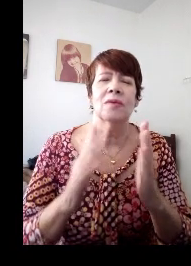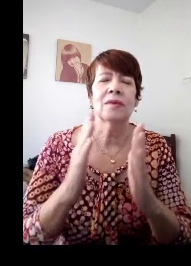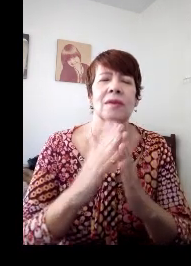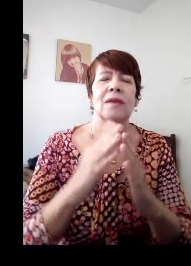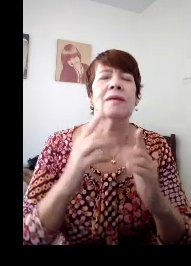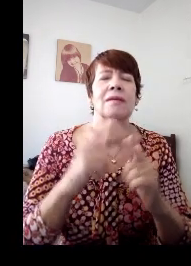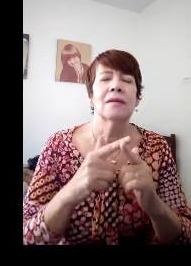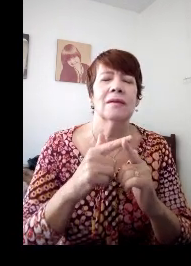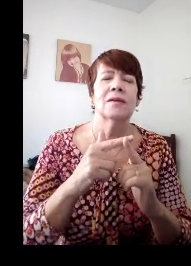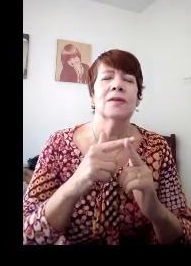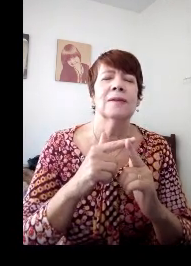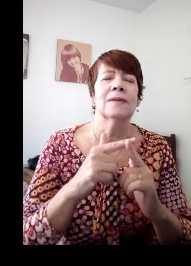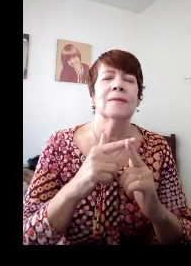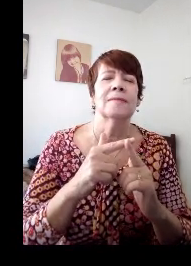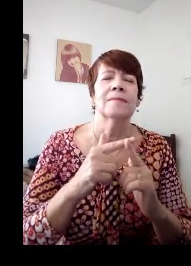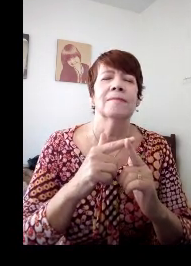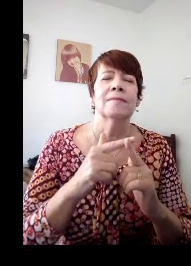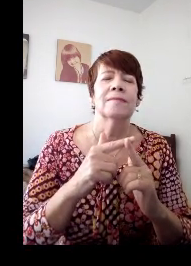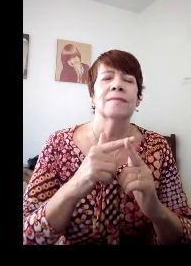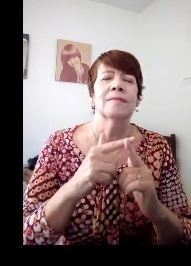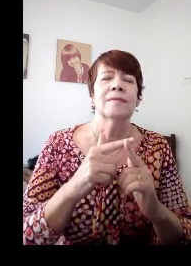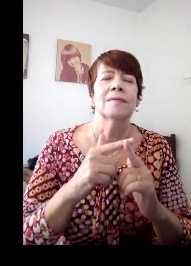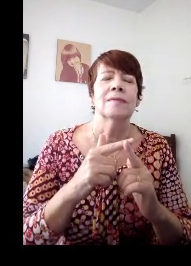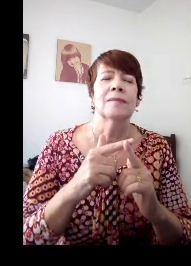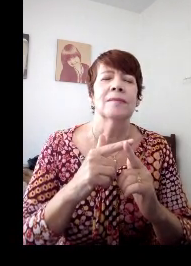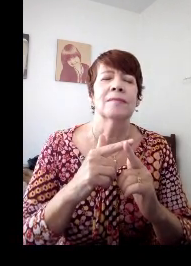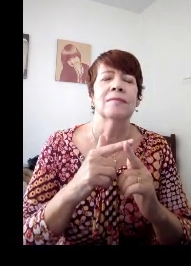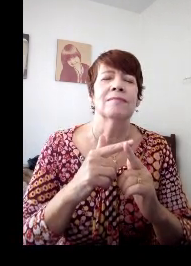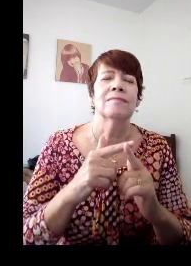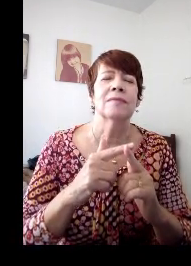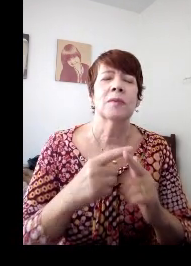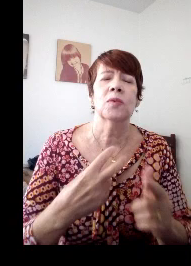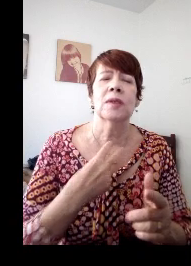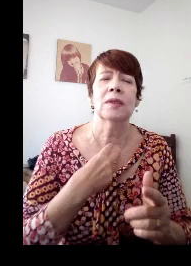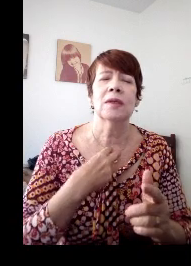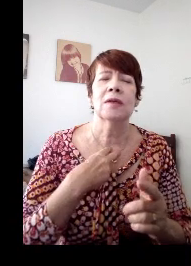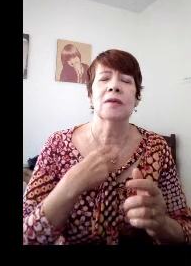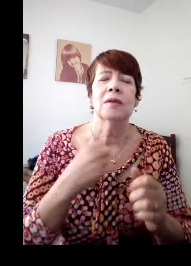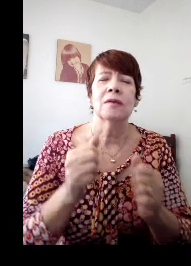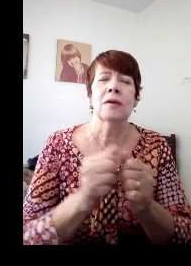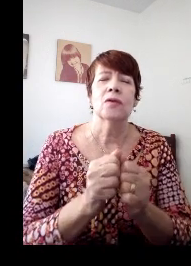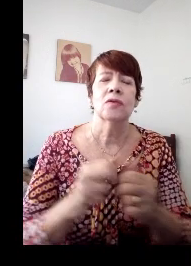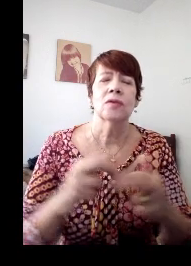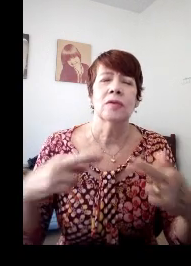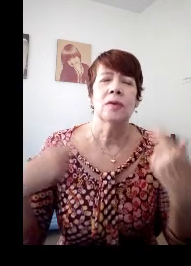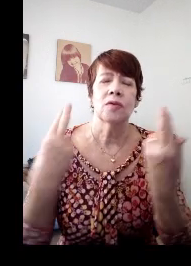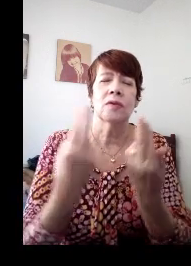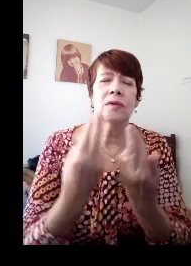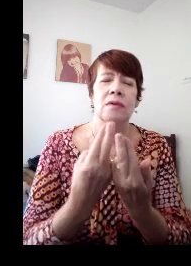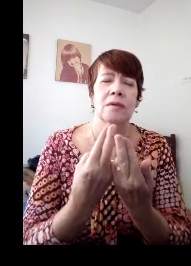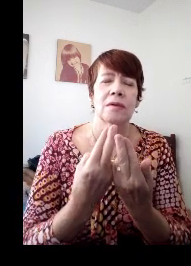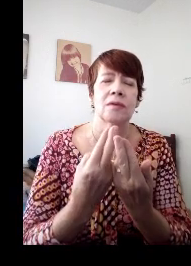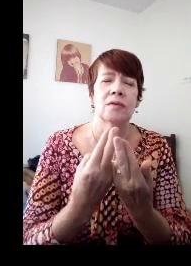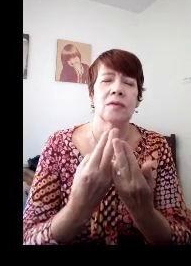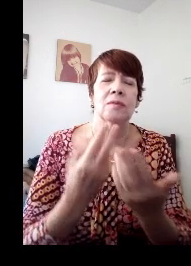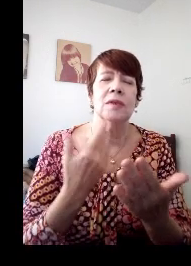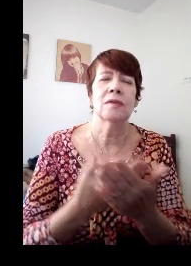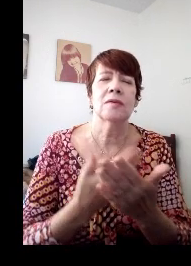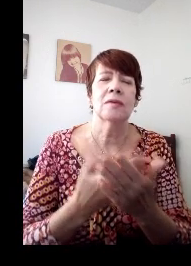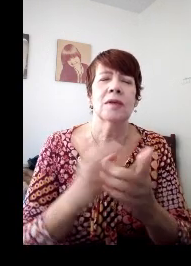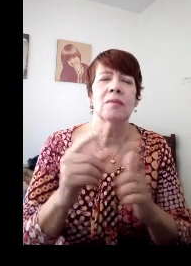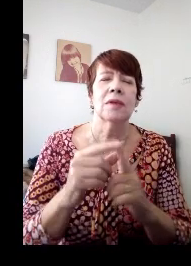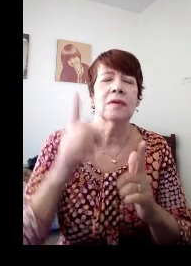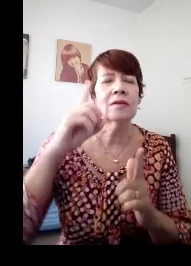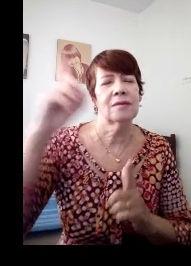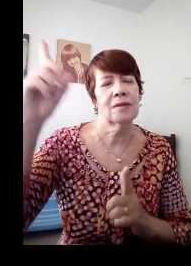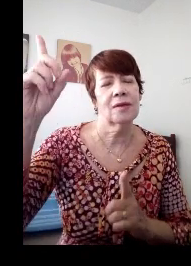comunhão, apesar de não estarmos juntos fisicamente, mas o Senhor nos deu